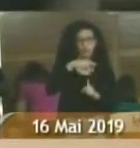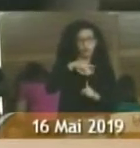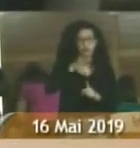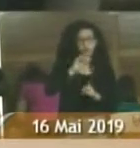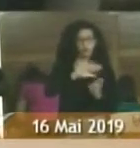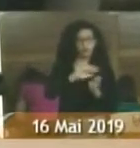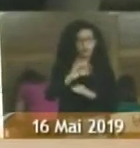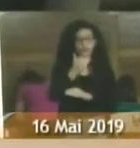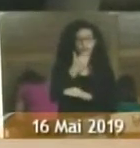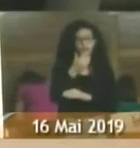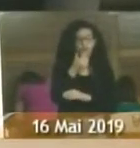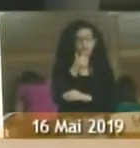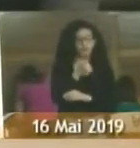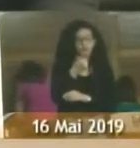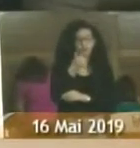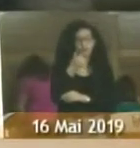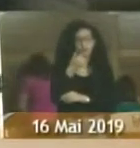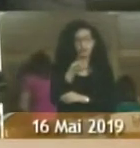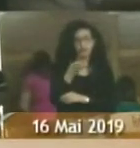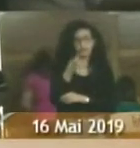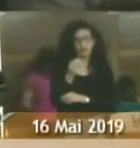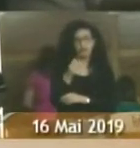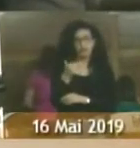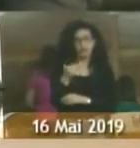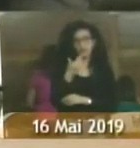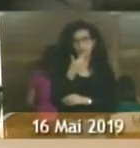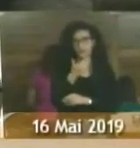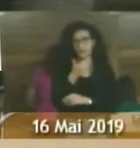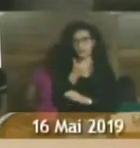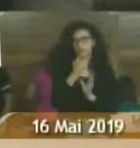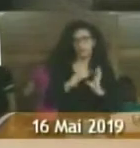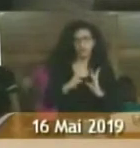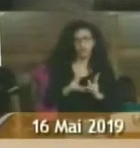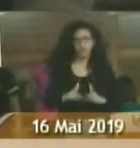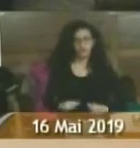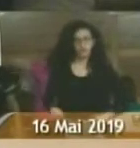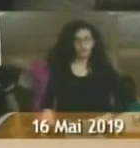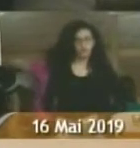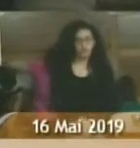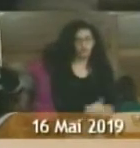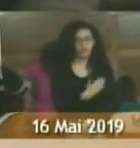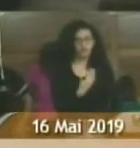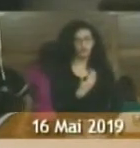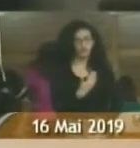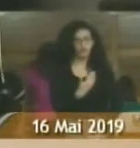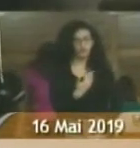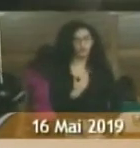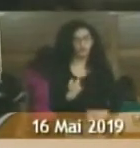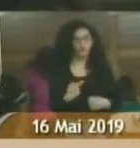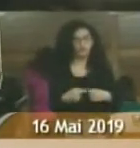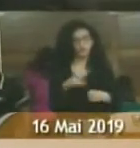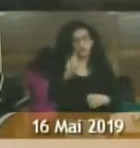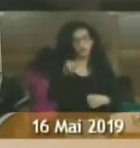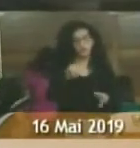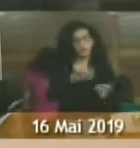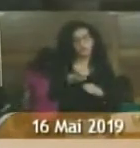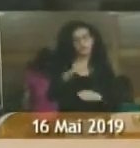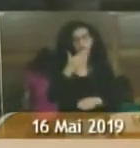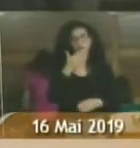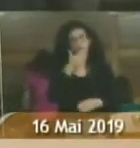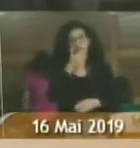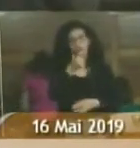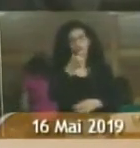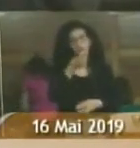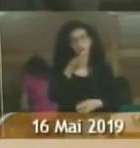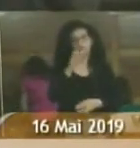número 1301, indicando ao prefeito municipal a drenagem da rua B, no bairro Banqueta. Indicação número 1303, indicando ao prefeito